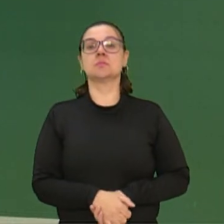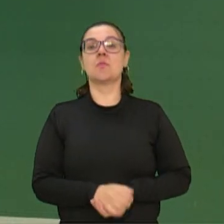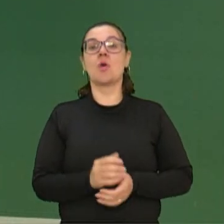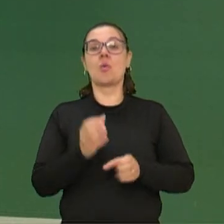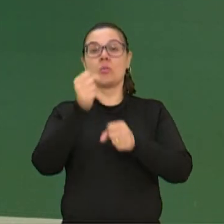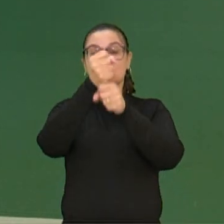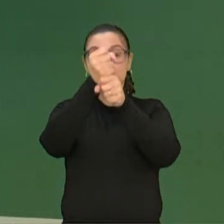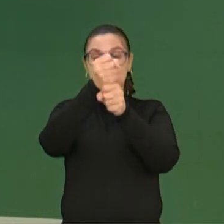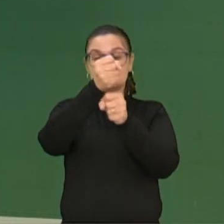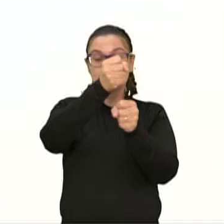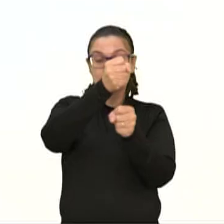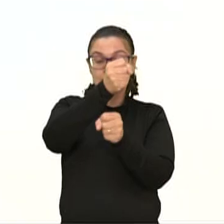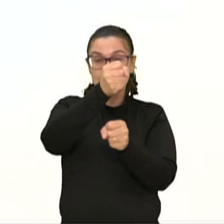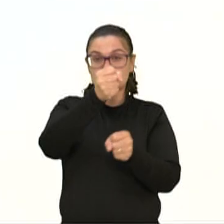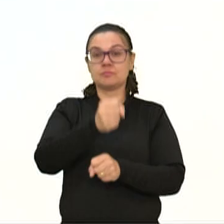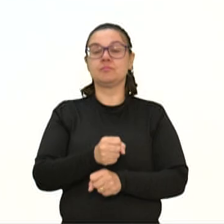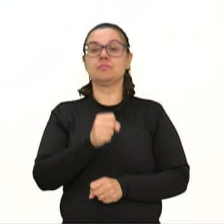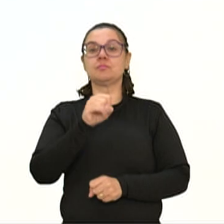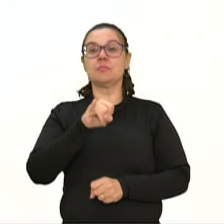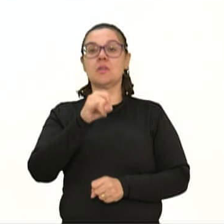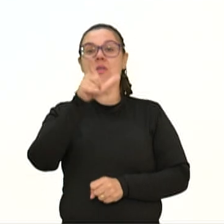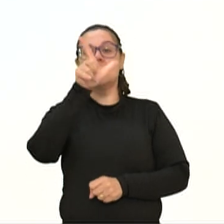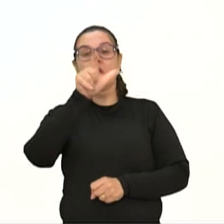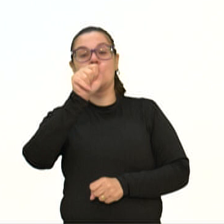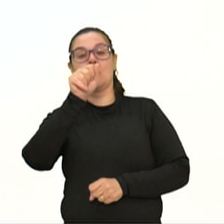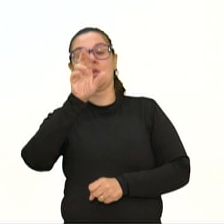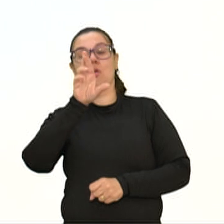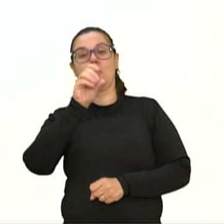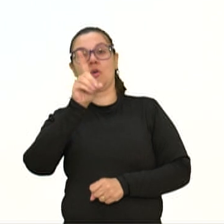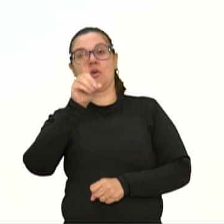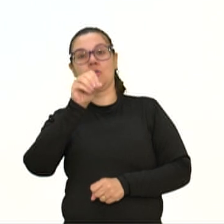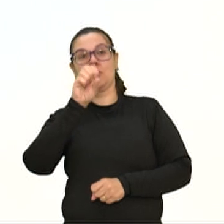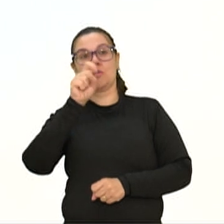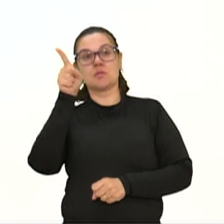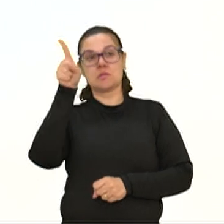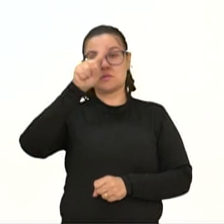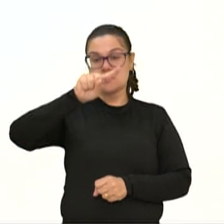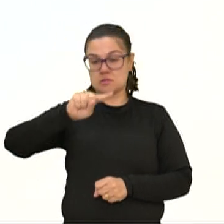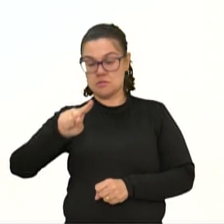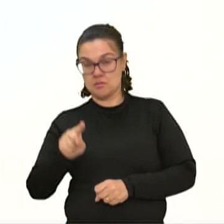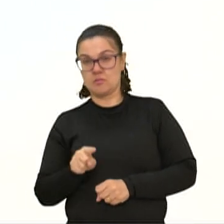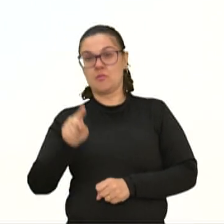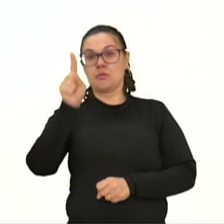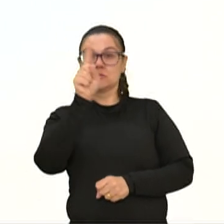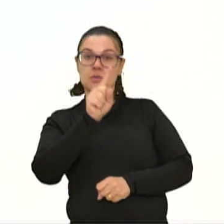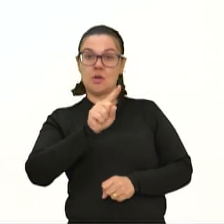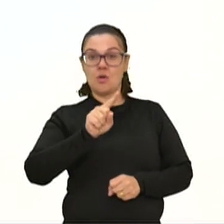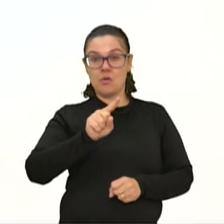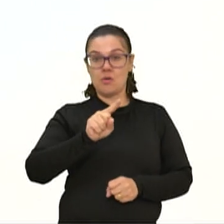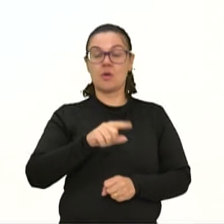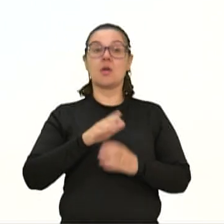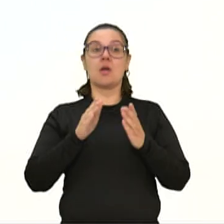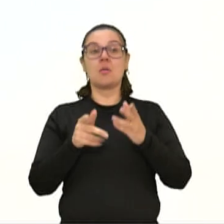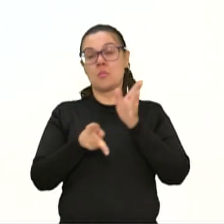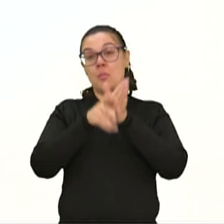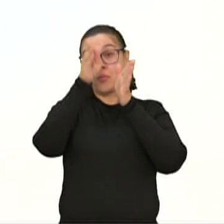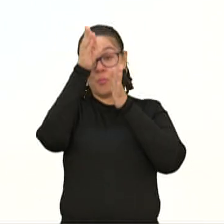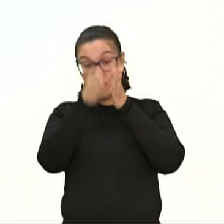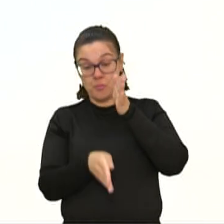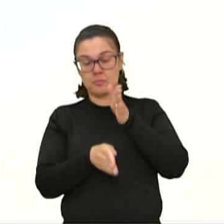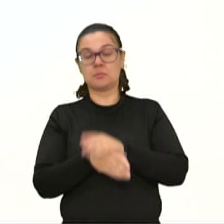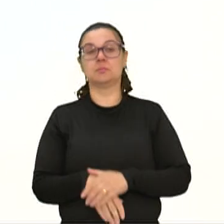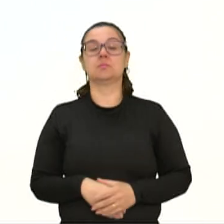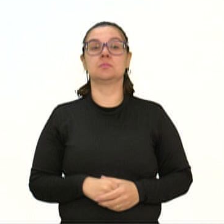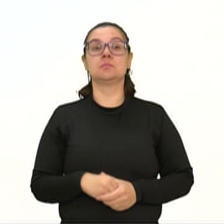desvios posturais você tem. Se você tem lordose, se você tem cifose, né? Que é postural, que